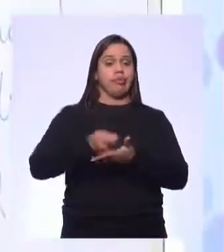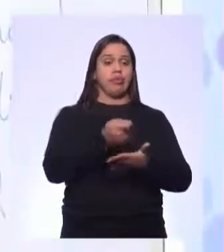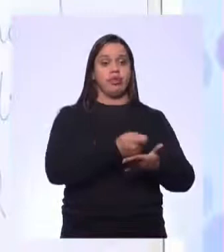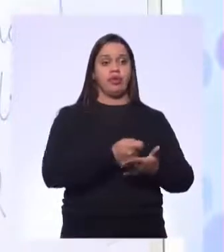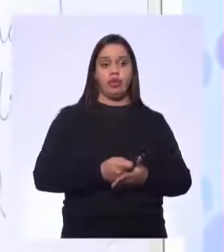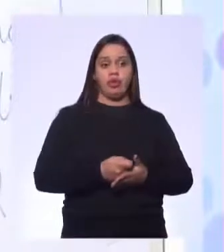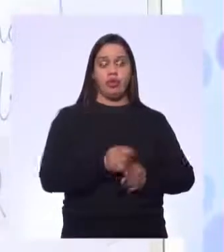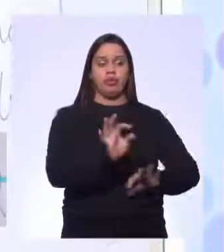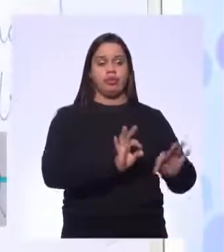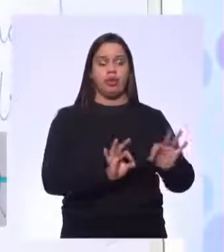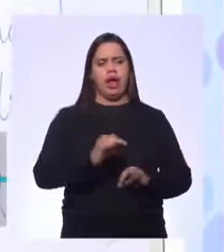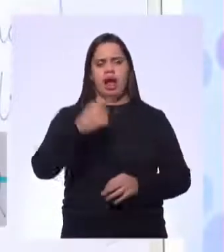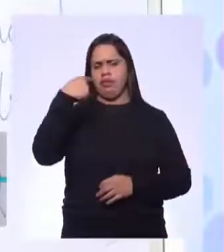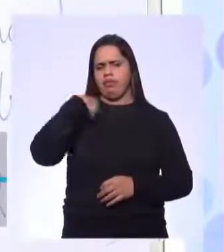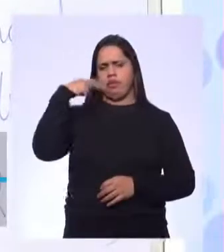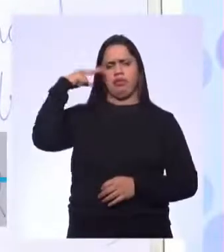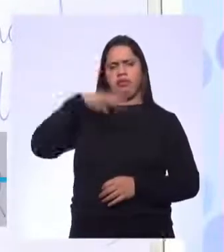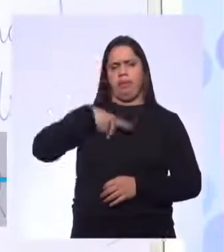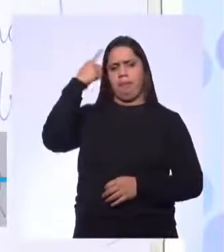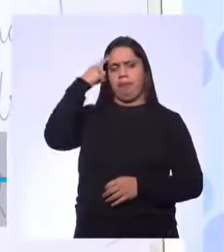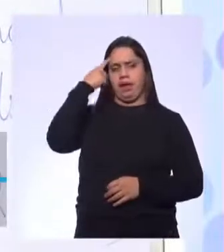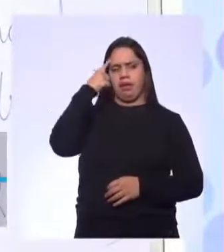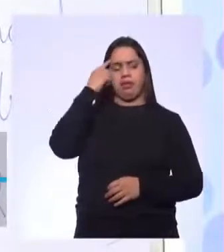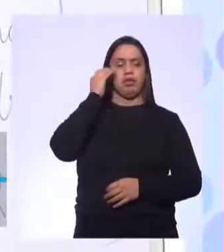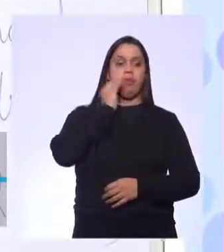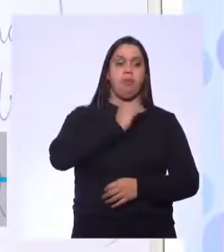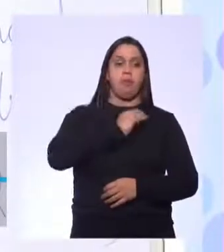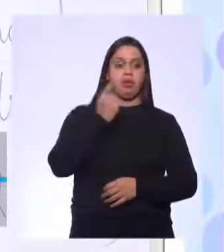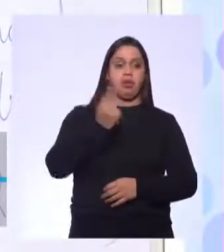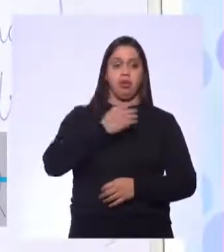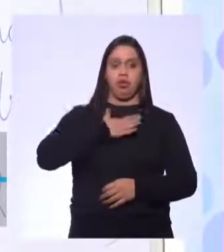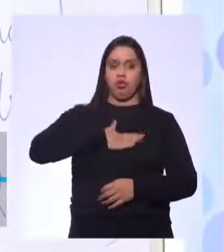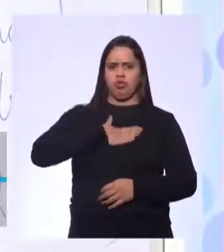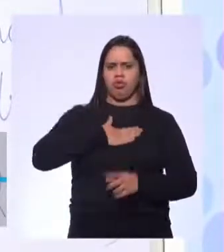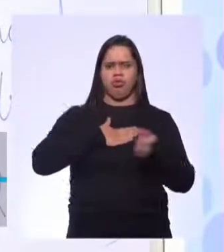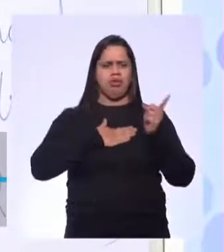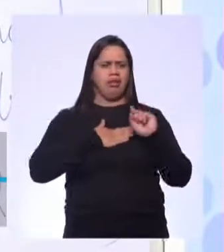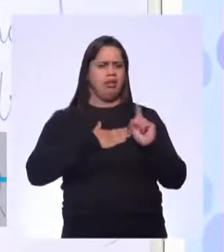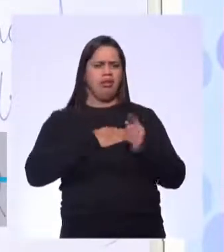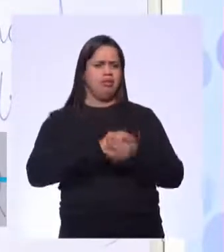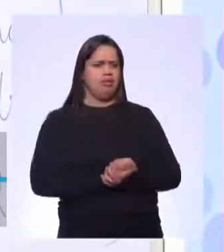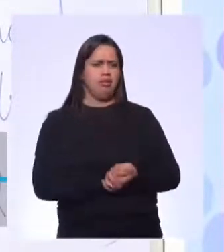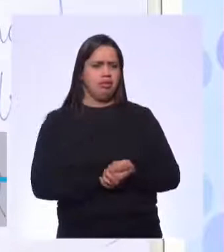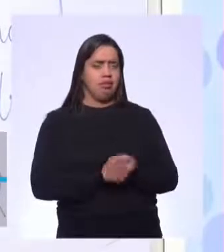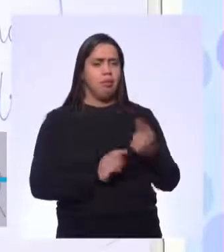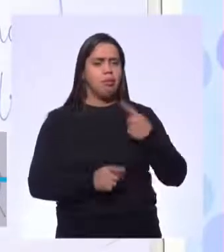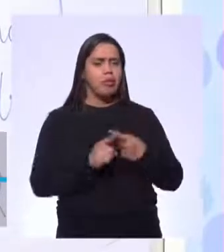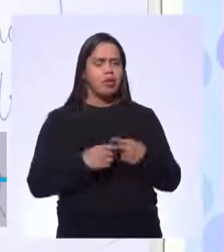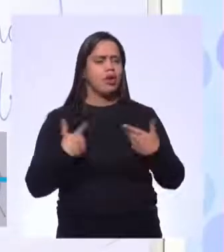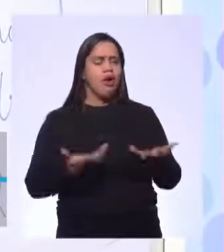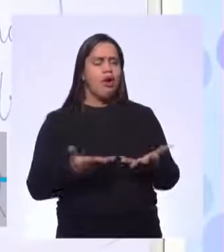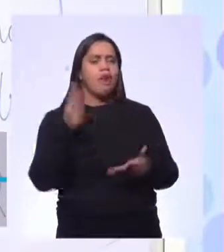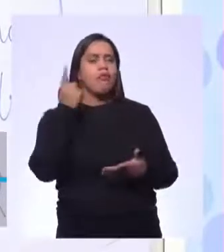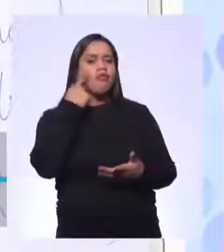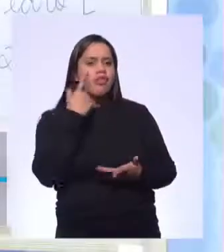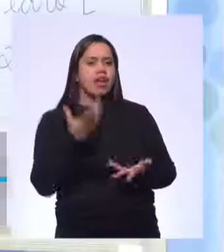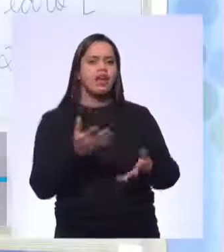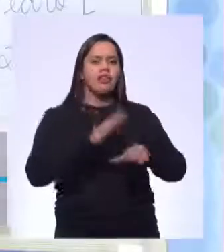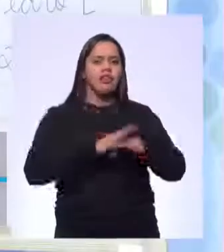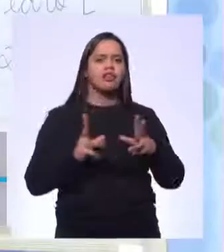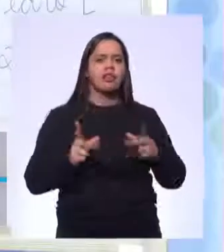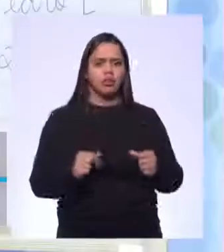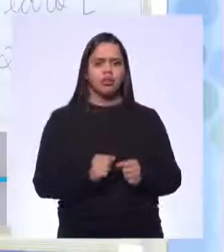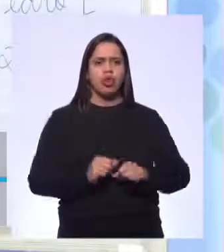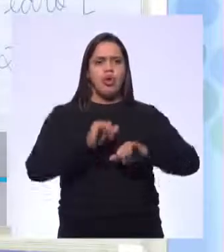que o Dom Pedro gostou? Ele não gostou nada disso. Porque olha só, gente, eu fiz tudo isso. Eu